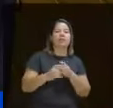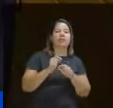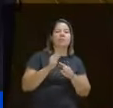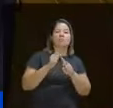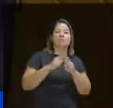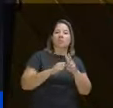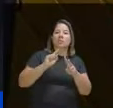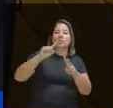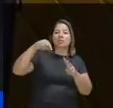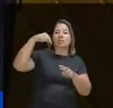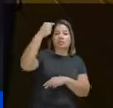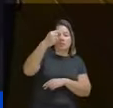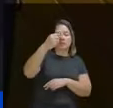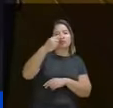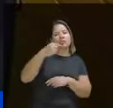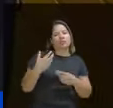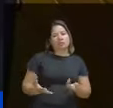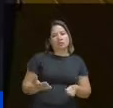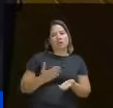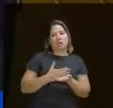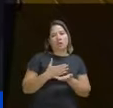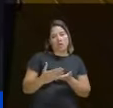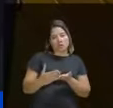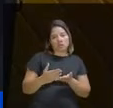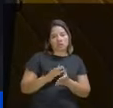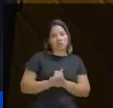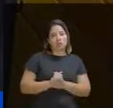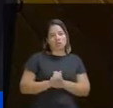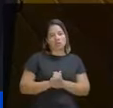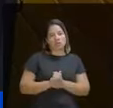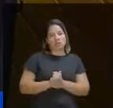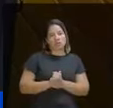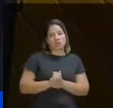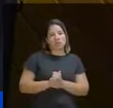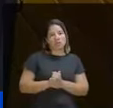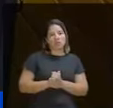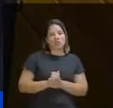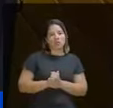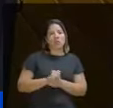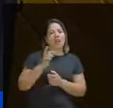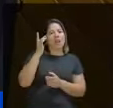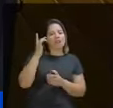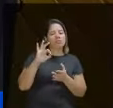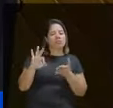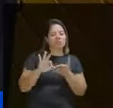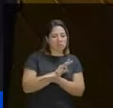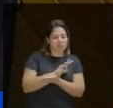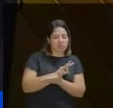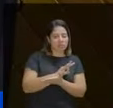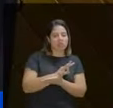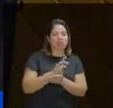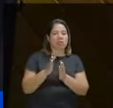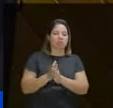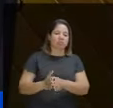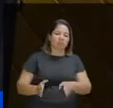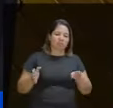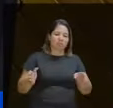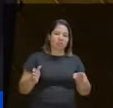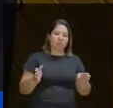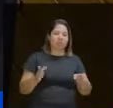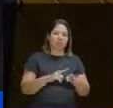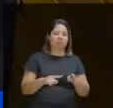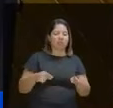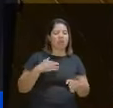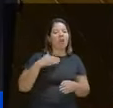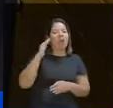meses depois. Juscelio Neto. Mas eu imagino que no ato da posse já inicia o biênio, sim. Pelo menos é a minha forma